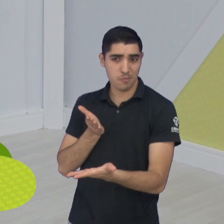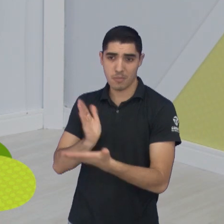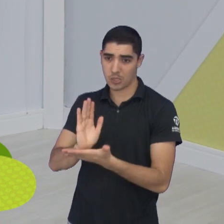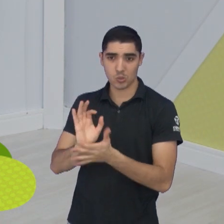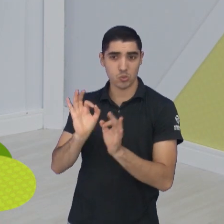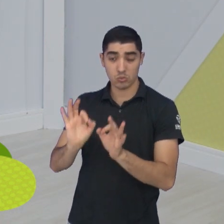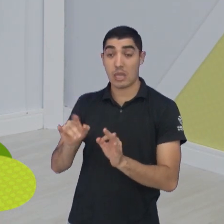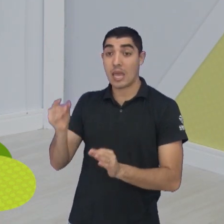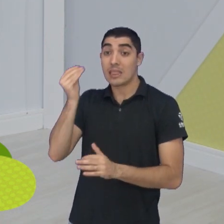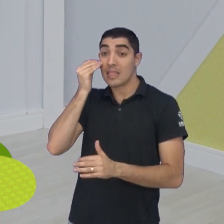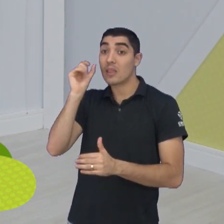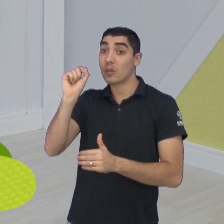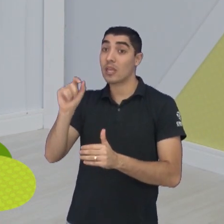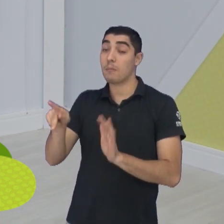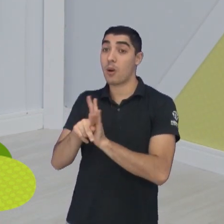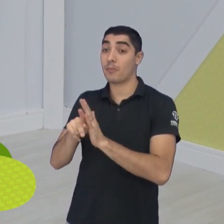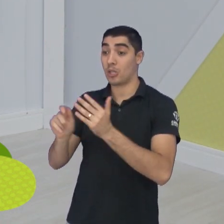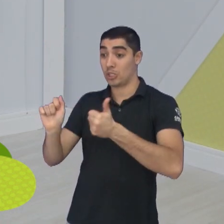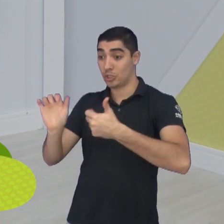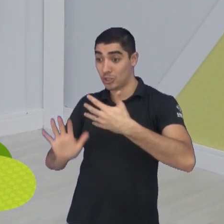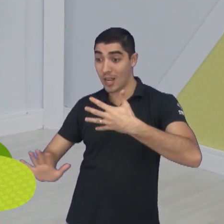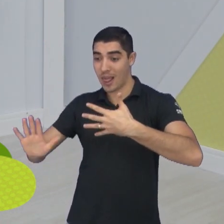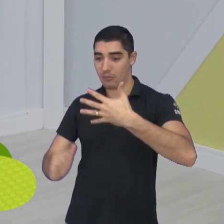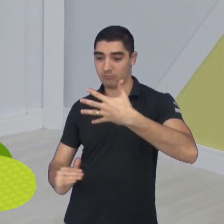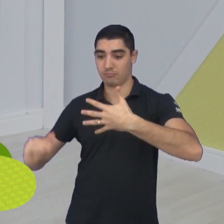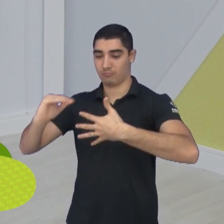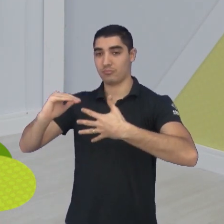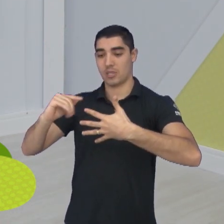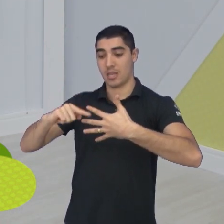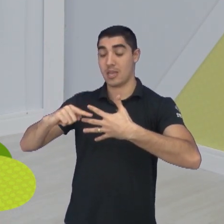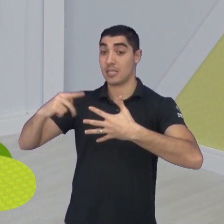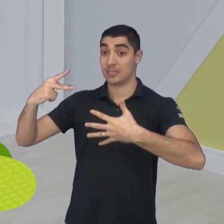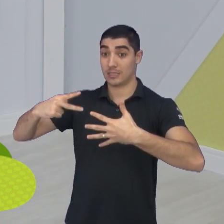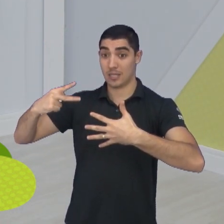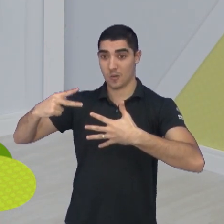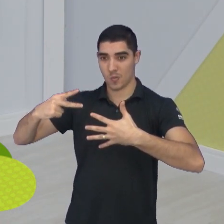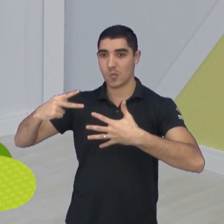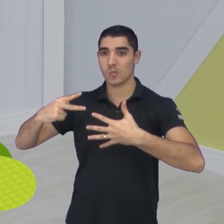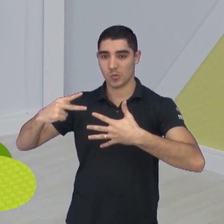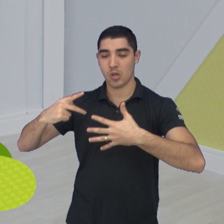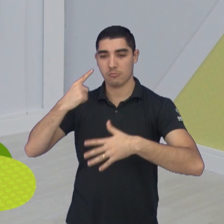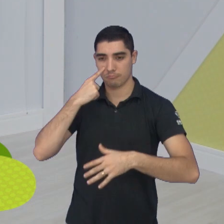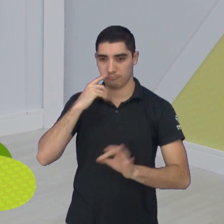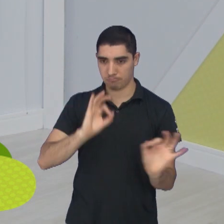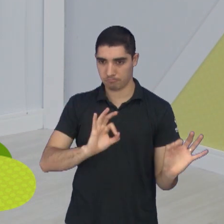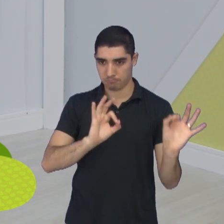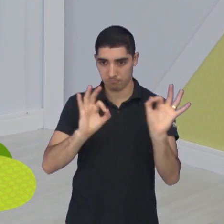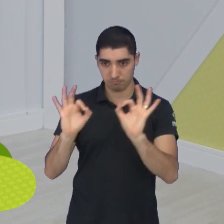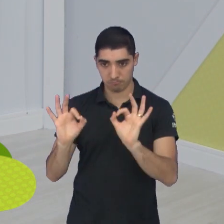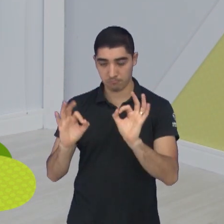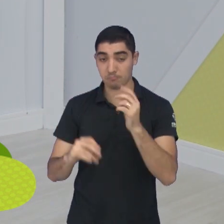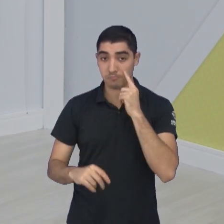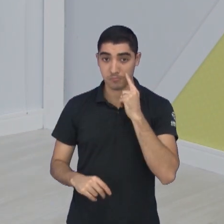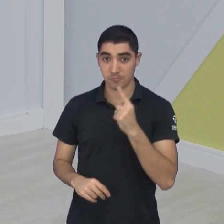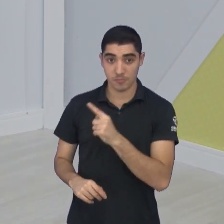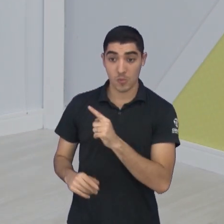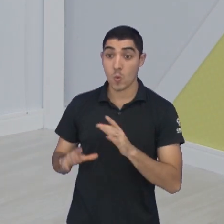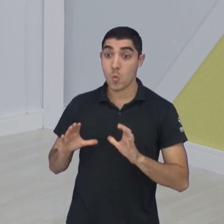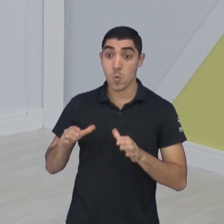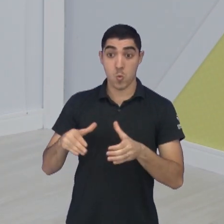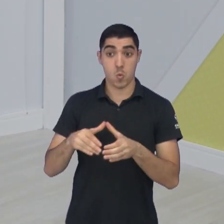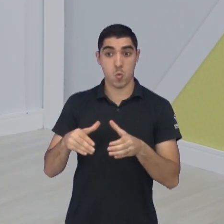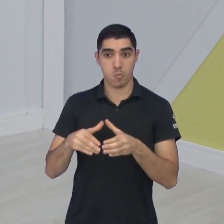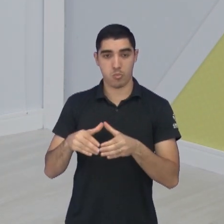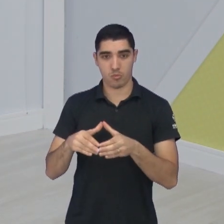inclusive para ser o líder, né, geral da competição, que ele está em segundo na classificação geral. Vamos dar uma olhadinha aqui na classificação do grupo.